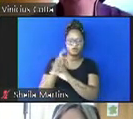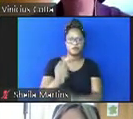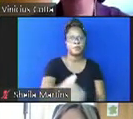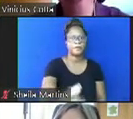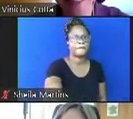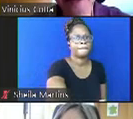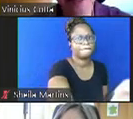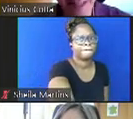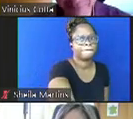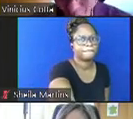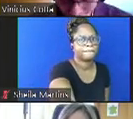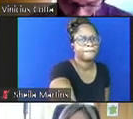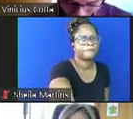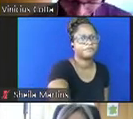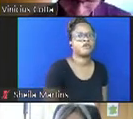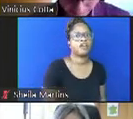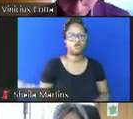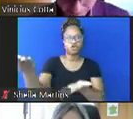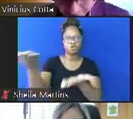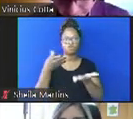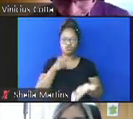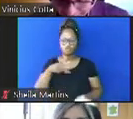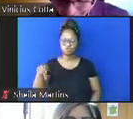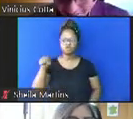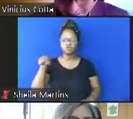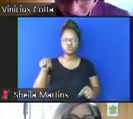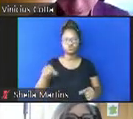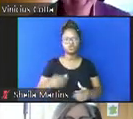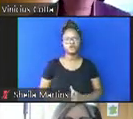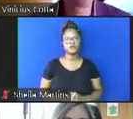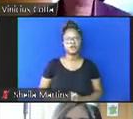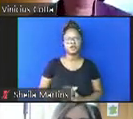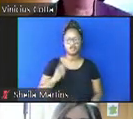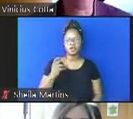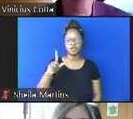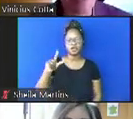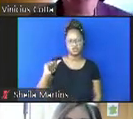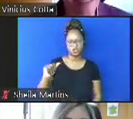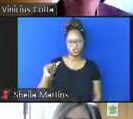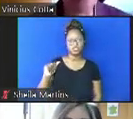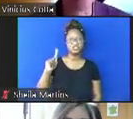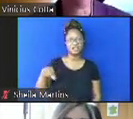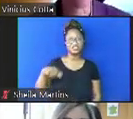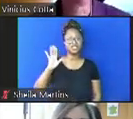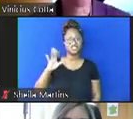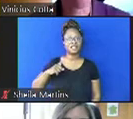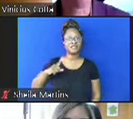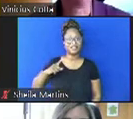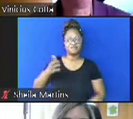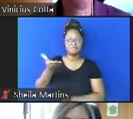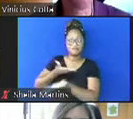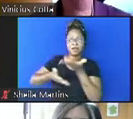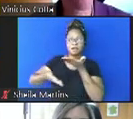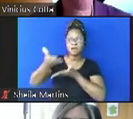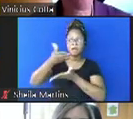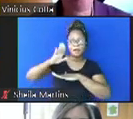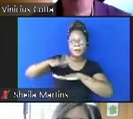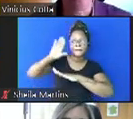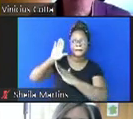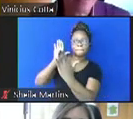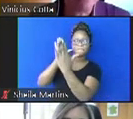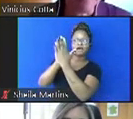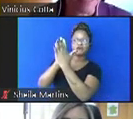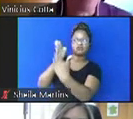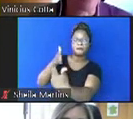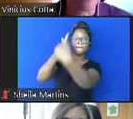sobre isso que então convidamos a professora Heloísa Ronagel, né, que já tem essa interação com a Alemanha mais direta pessoalmente,